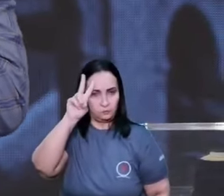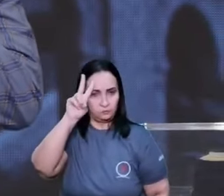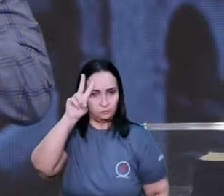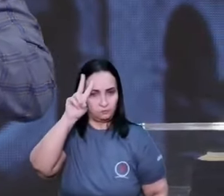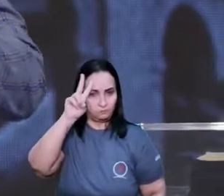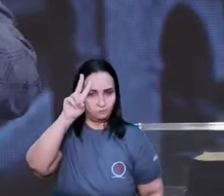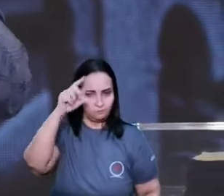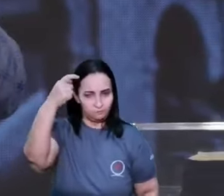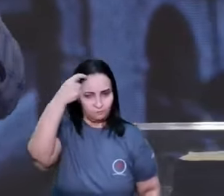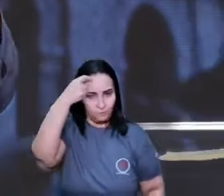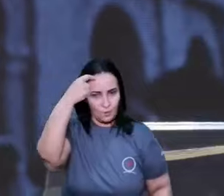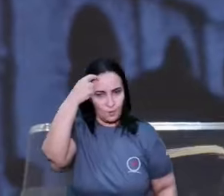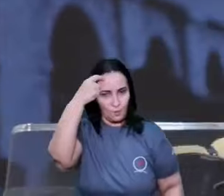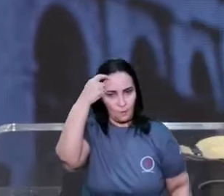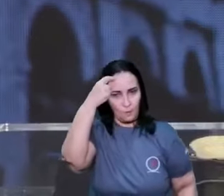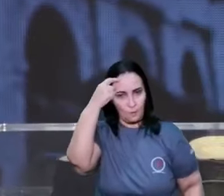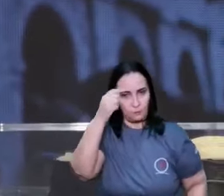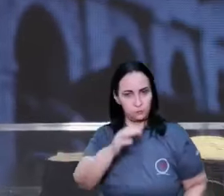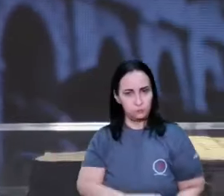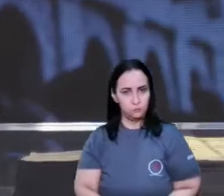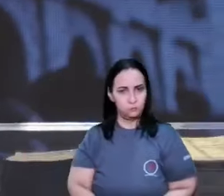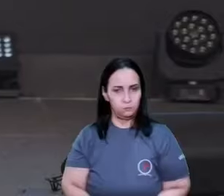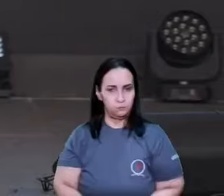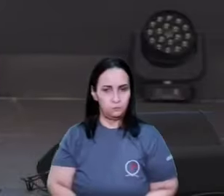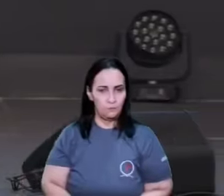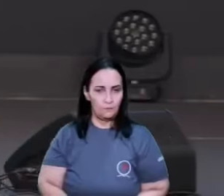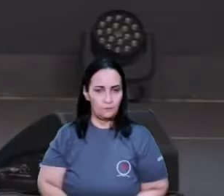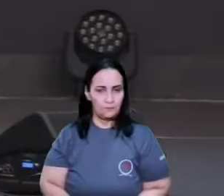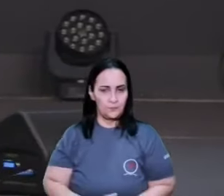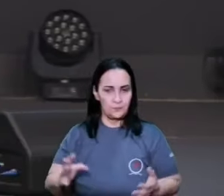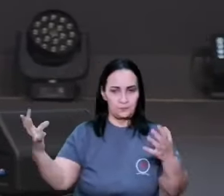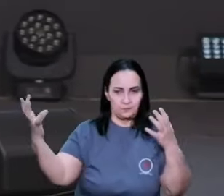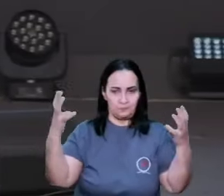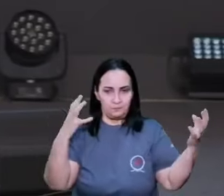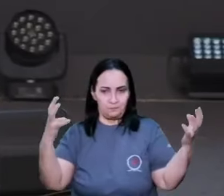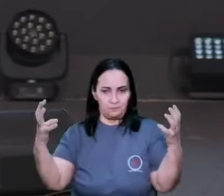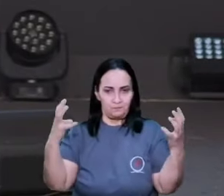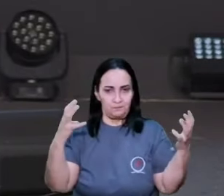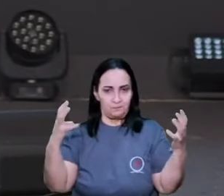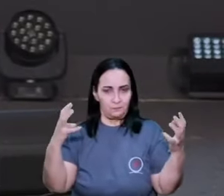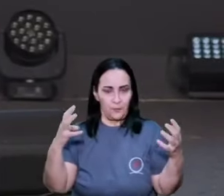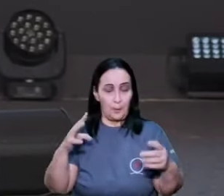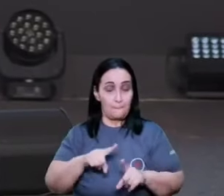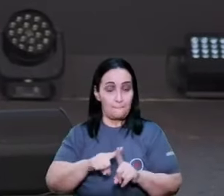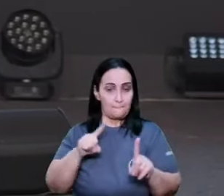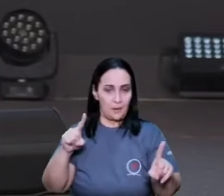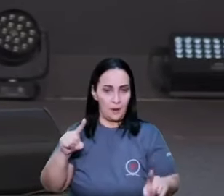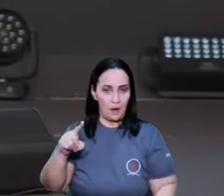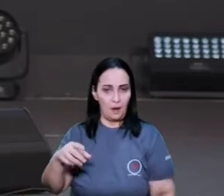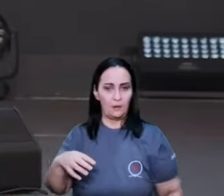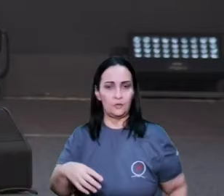memória você pode estar num beco sem saída mas traga a